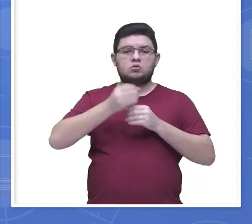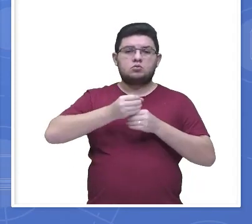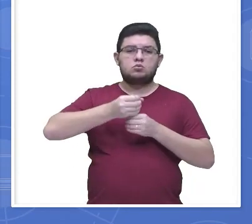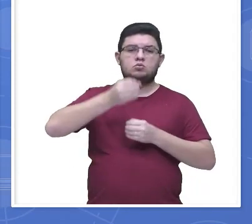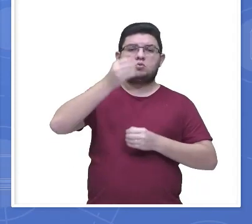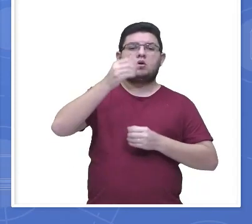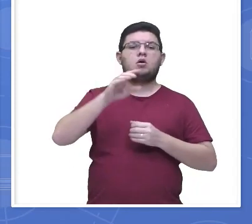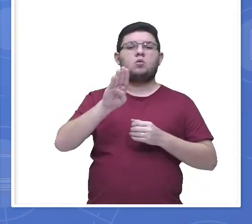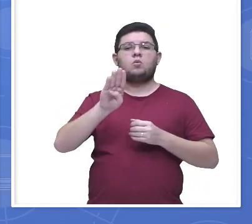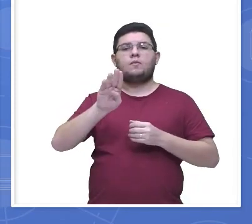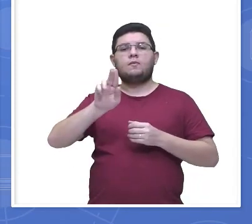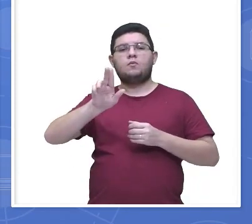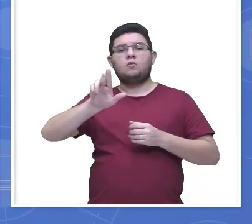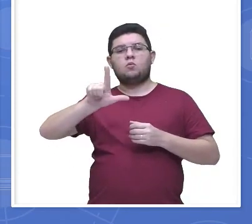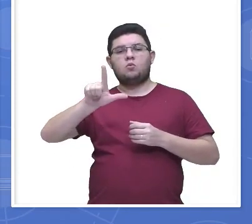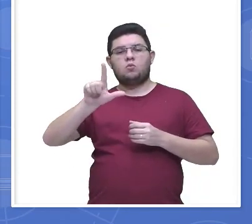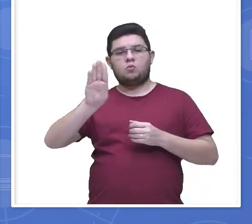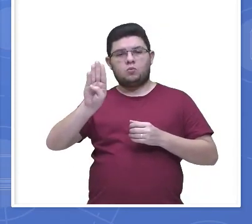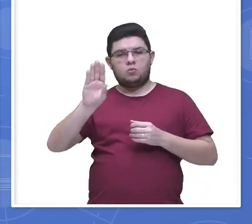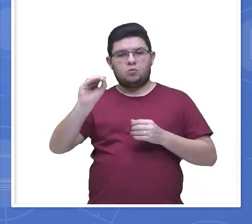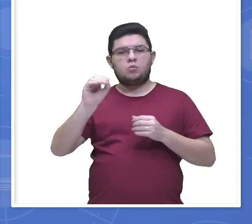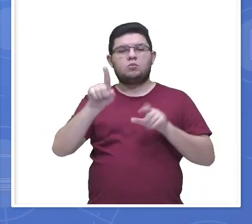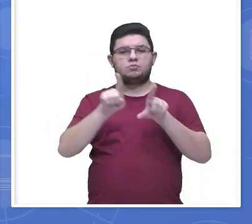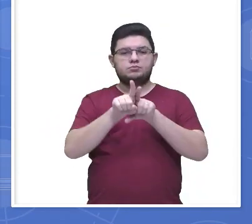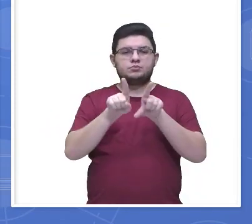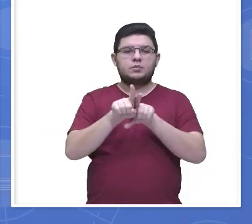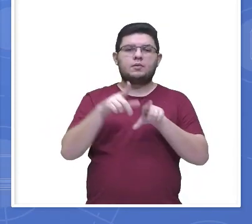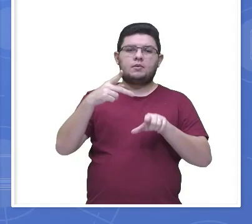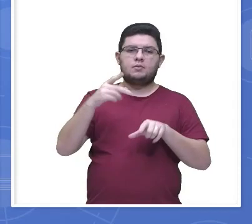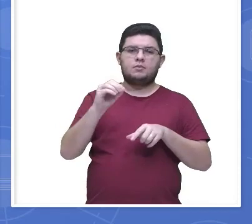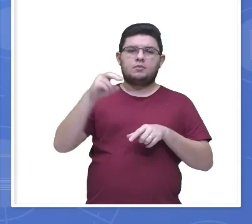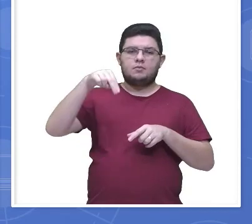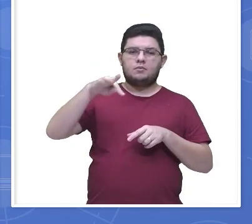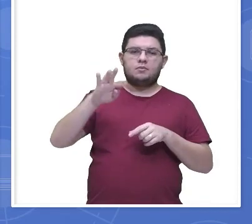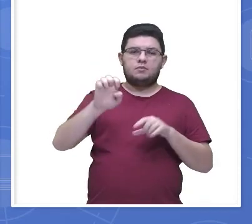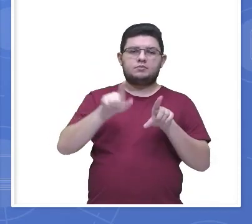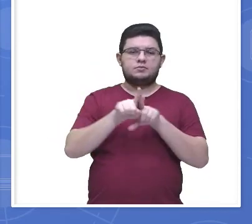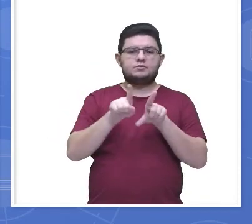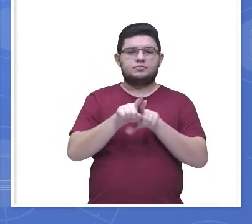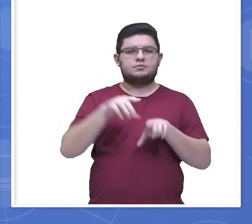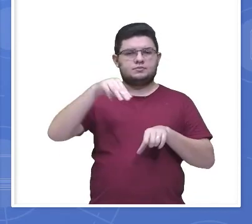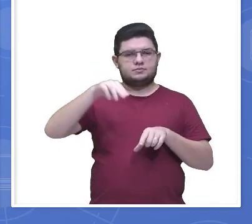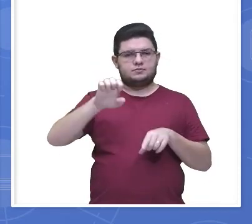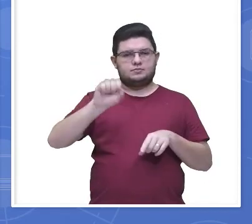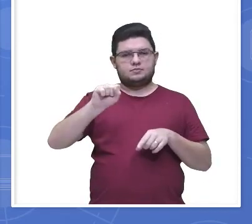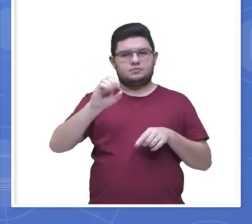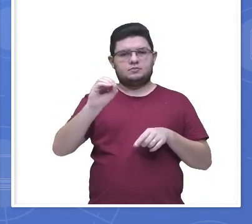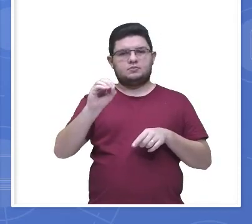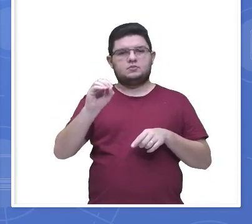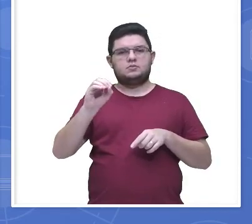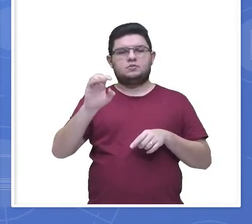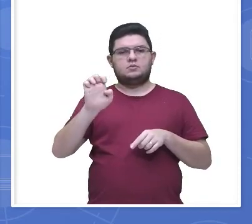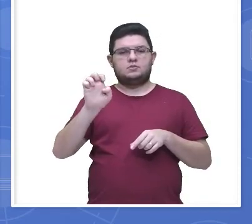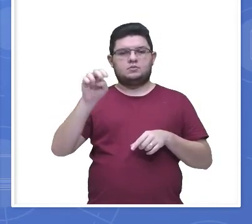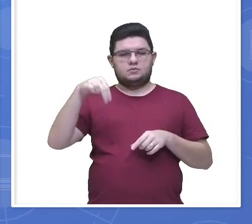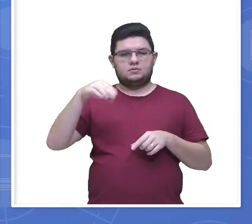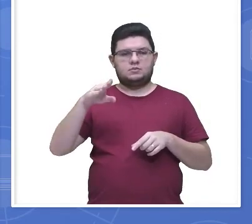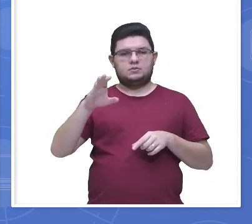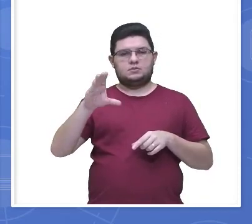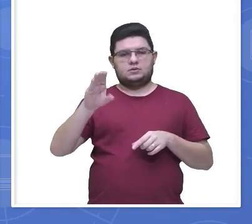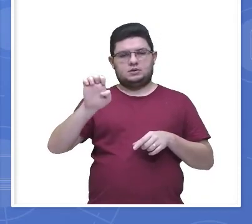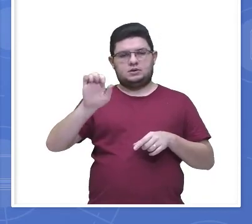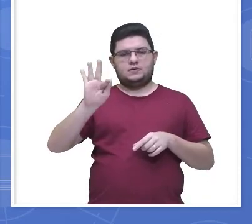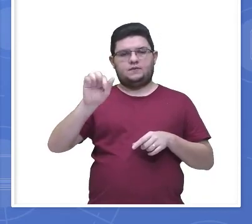encefálico. O bulbo, ponte e mesencéfalo. Obrigado pela participação aí, Alisson David. Será que a gente encontra mais